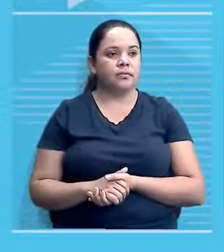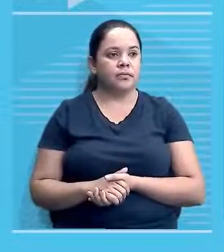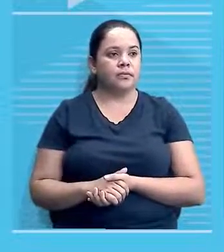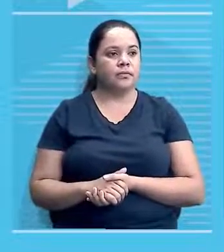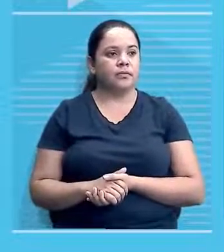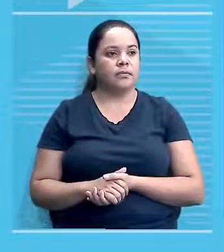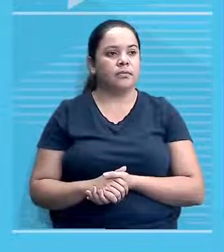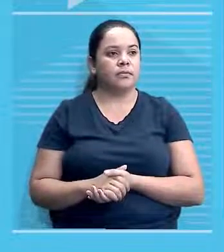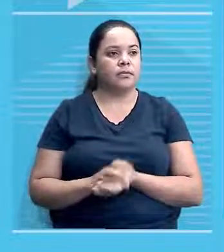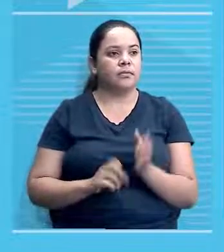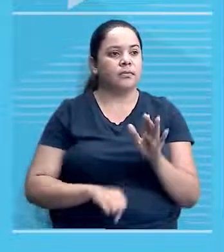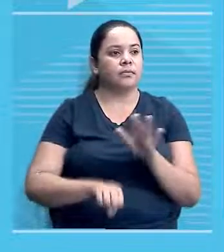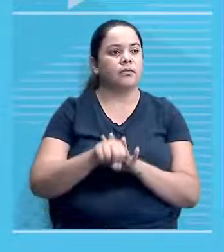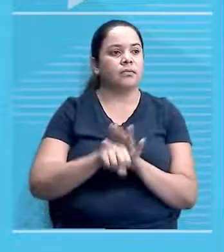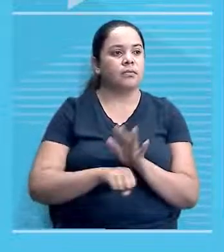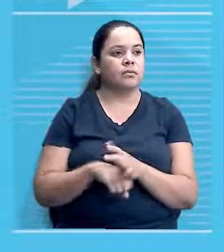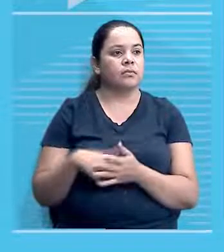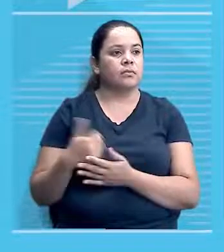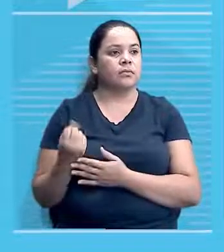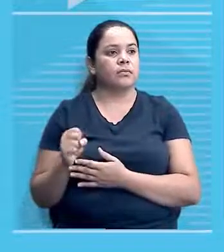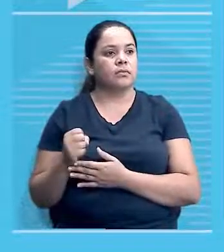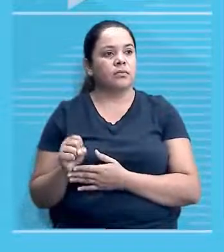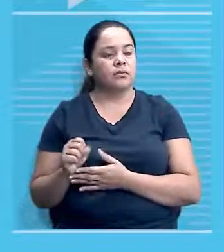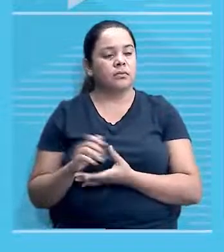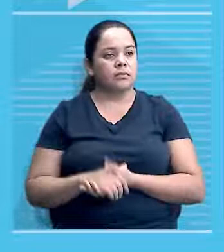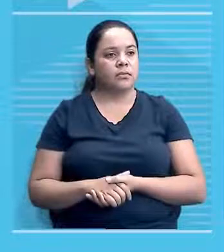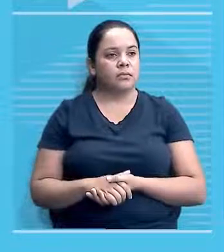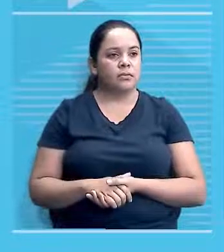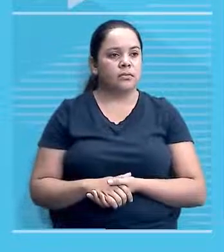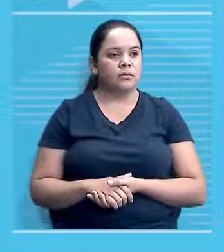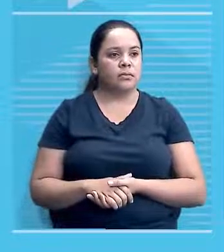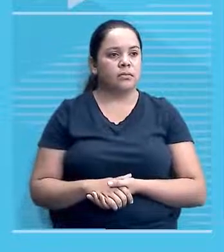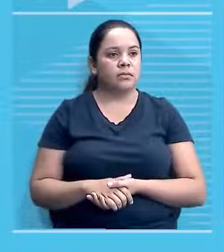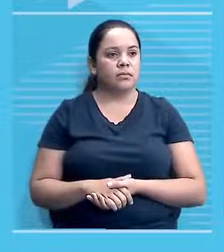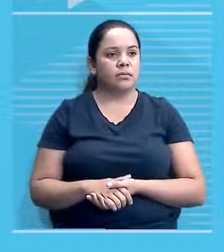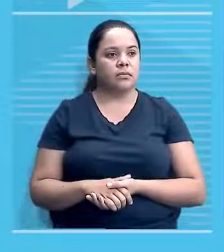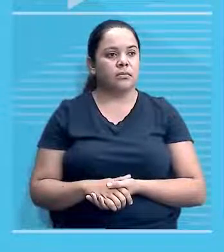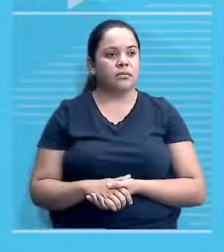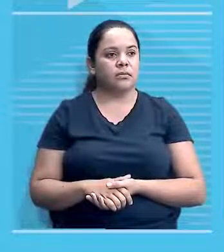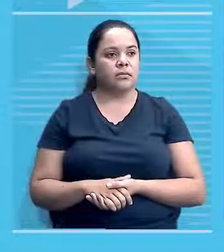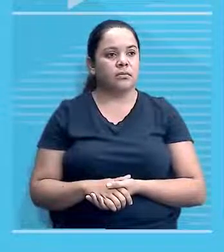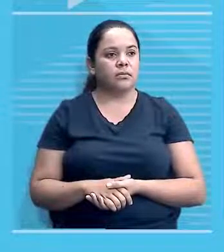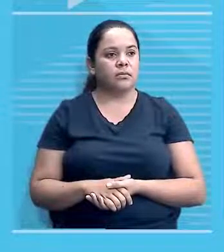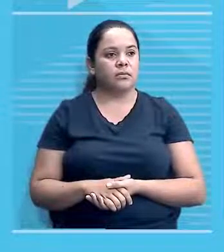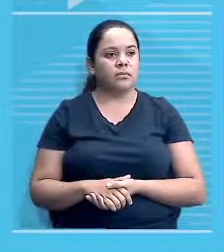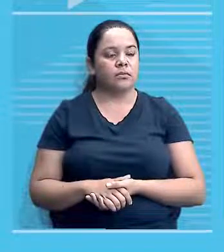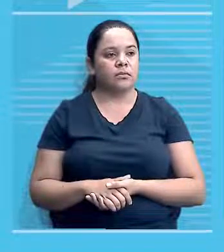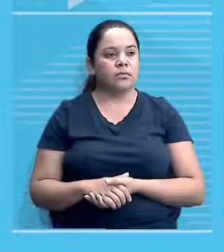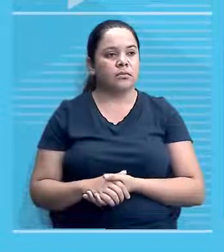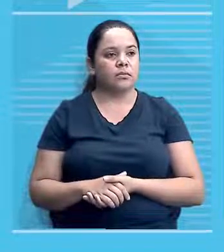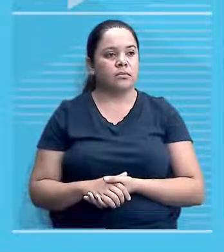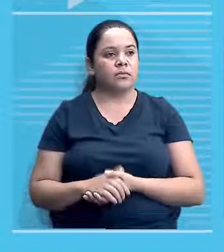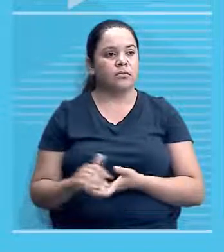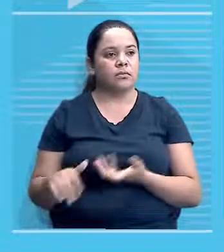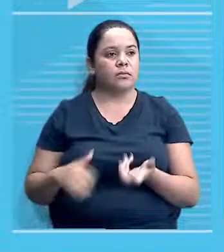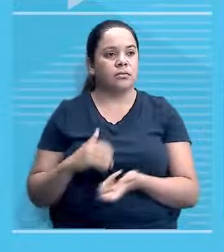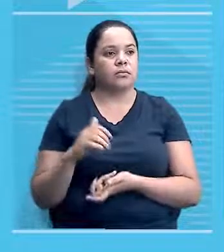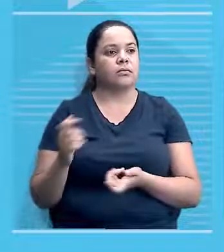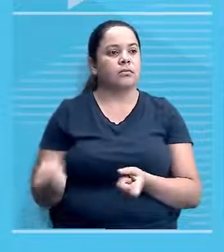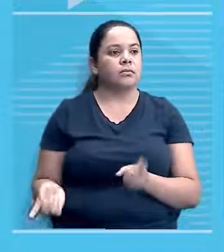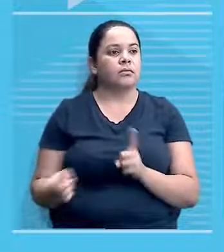reage contra o barroco porque porque a gente buscou imitar os clássicos